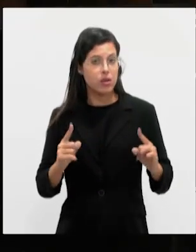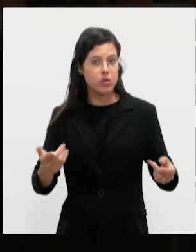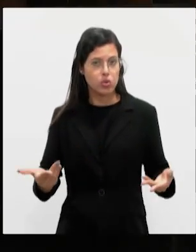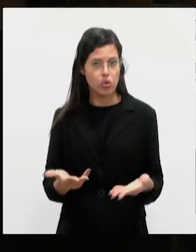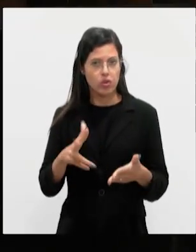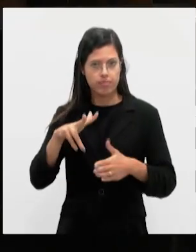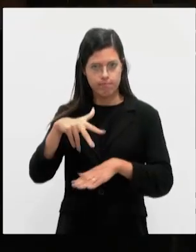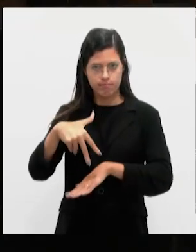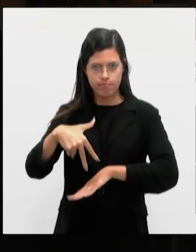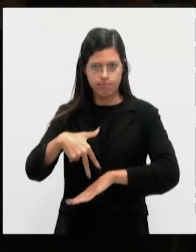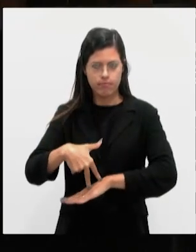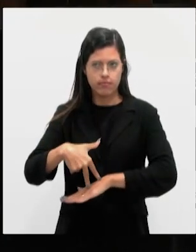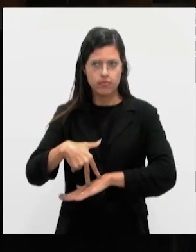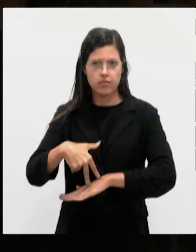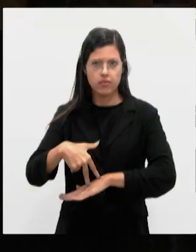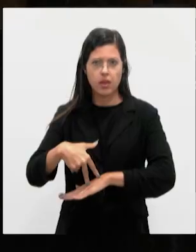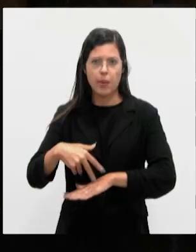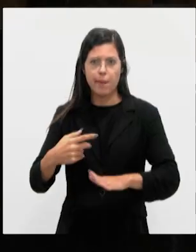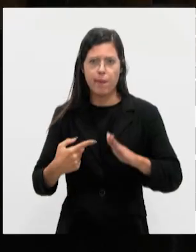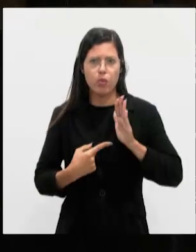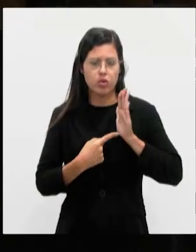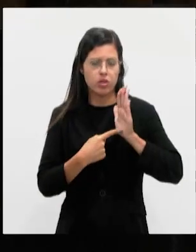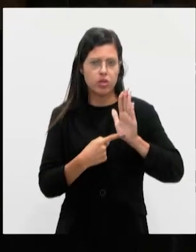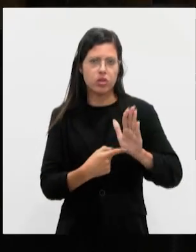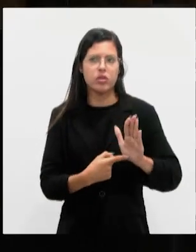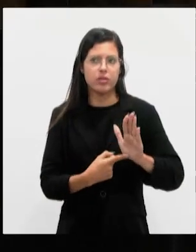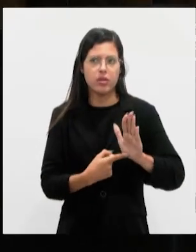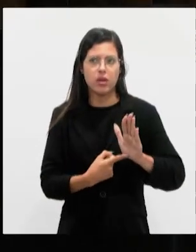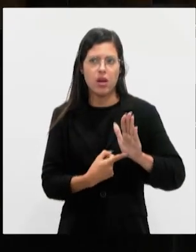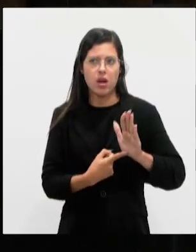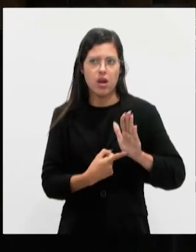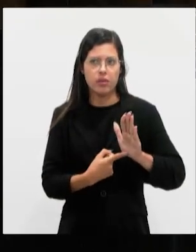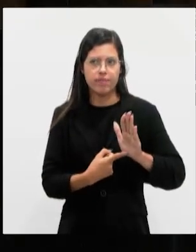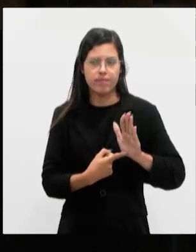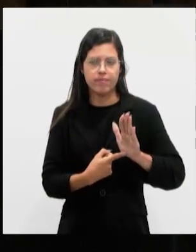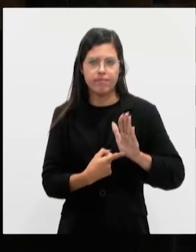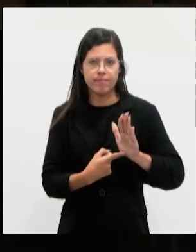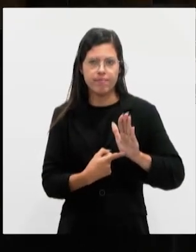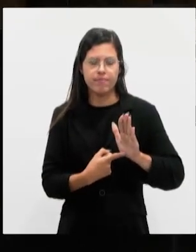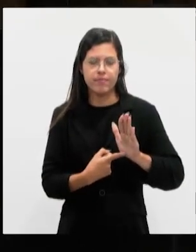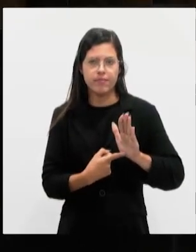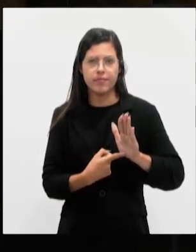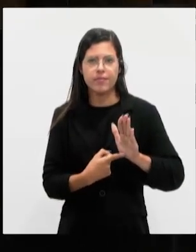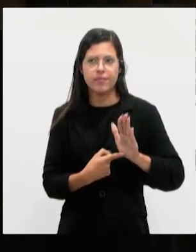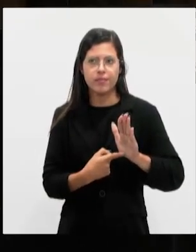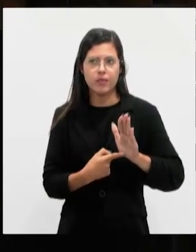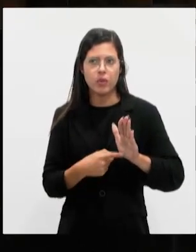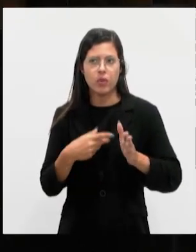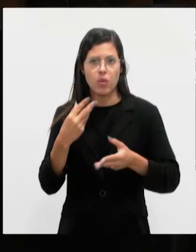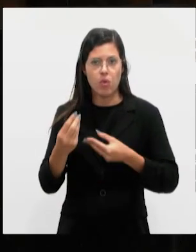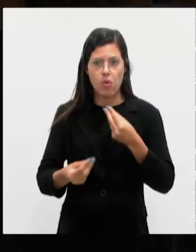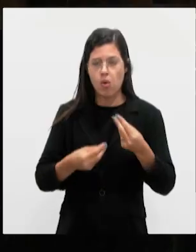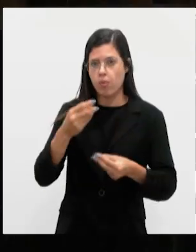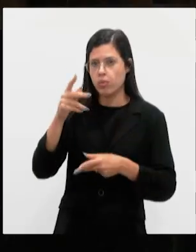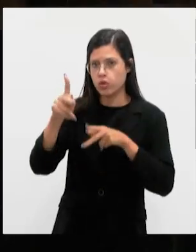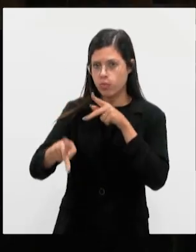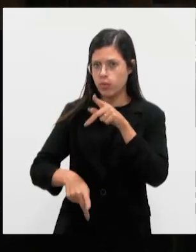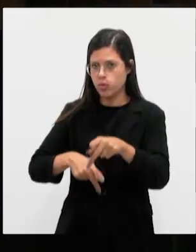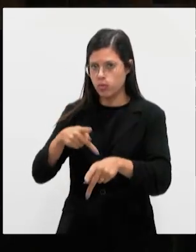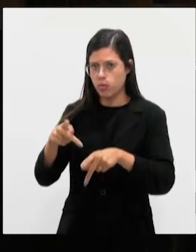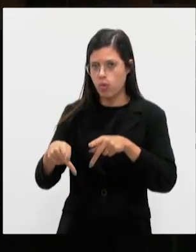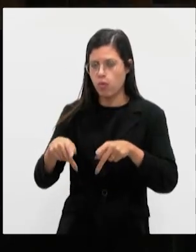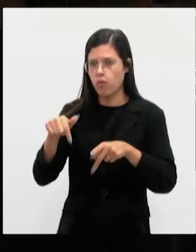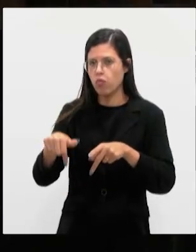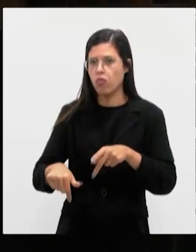hoje aqui externar a nossa indignação e a indignação dos moradores, principalmente